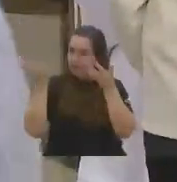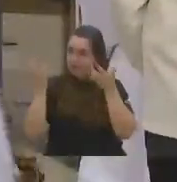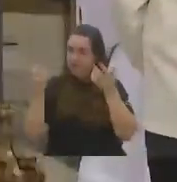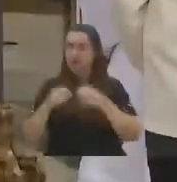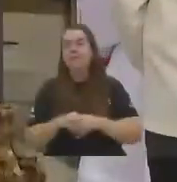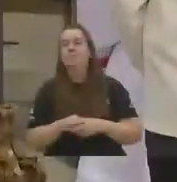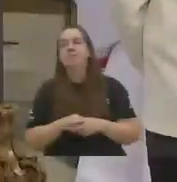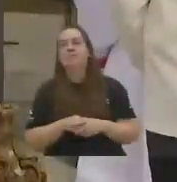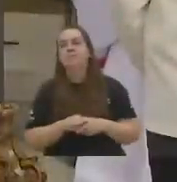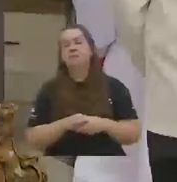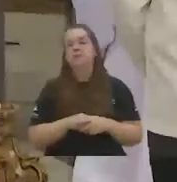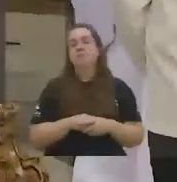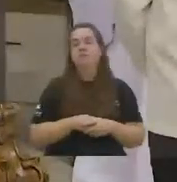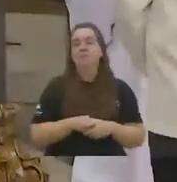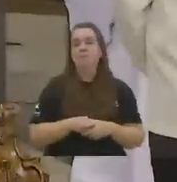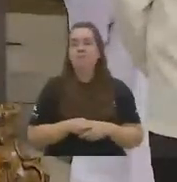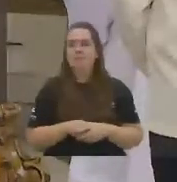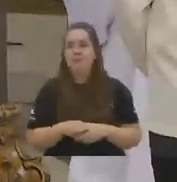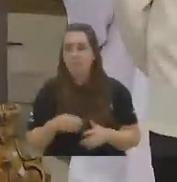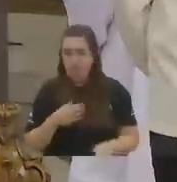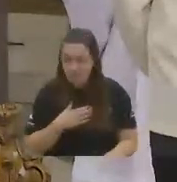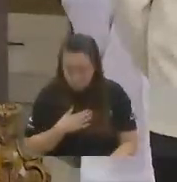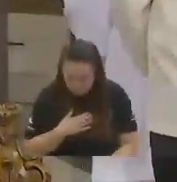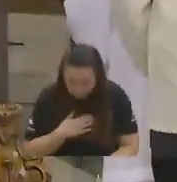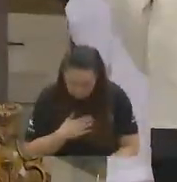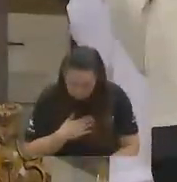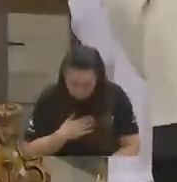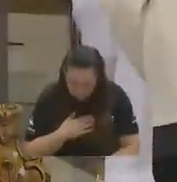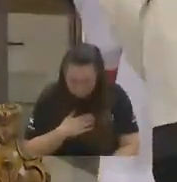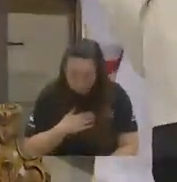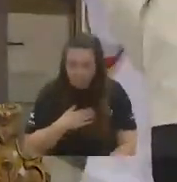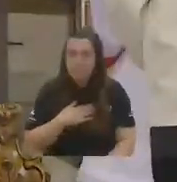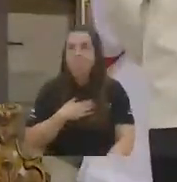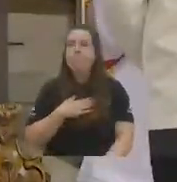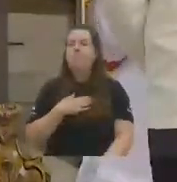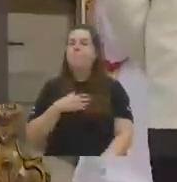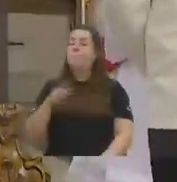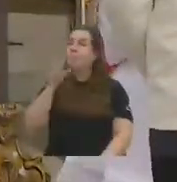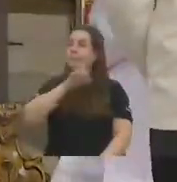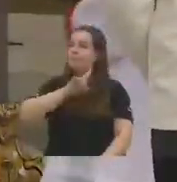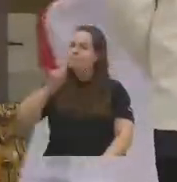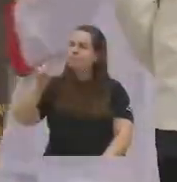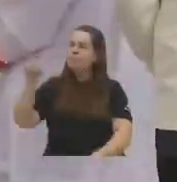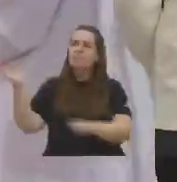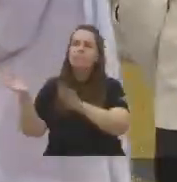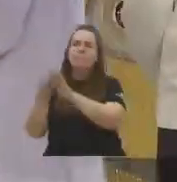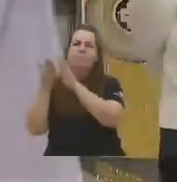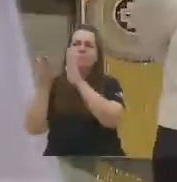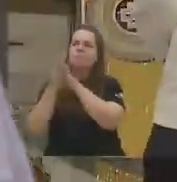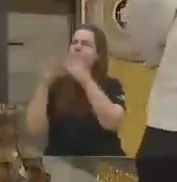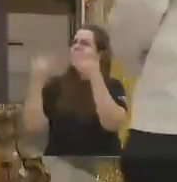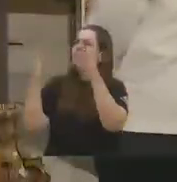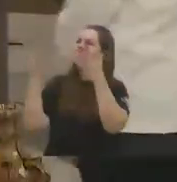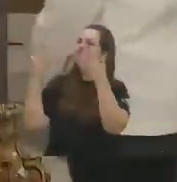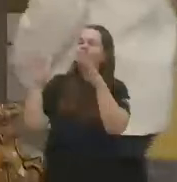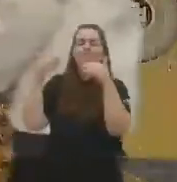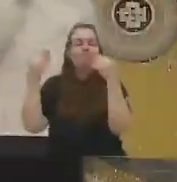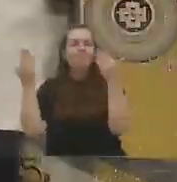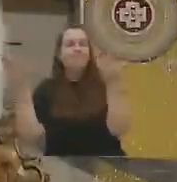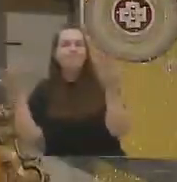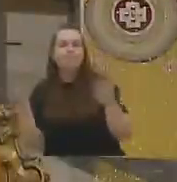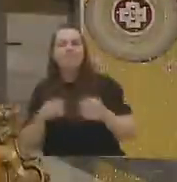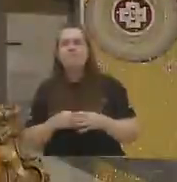quero te servir, quero transmitir. Deus, quero louvar-te, Deus, quero louvar-te,